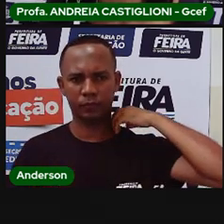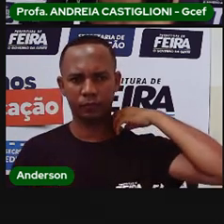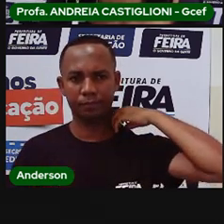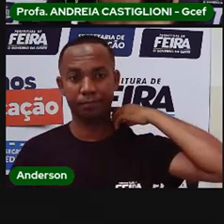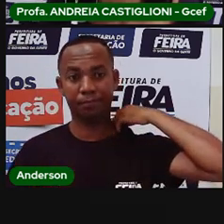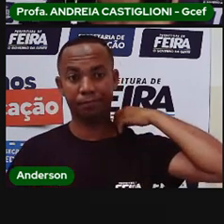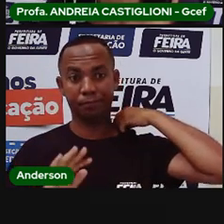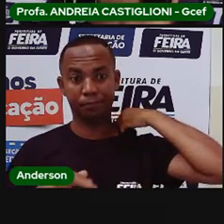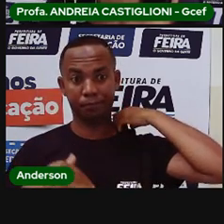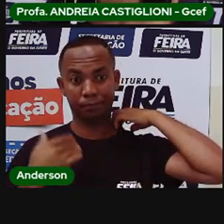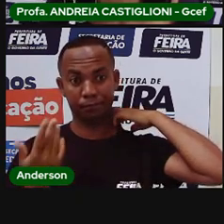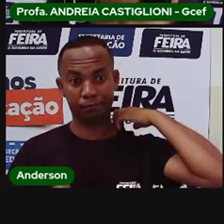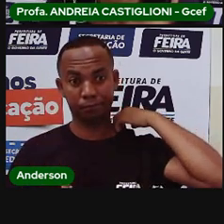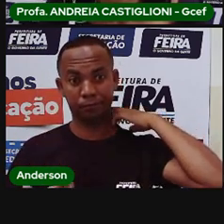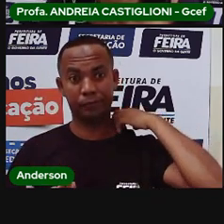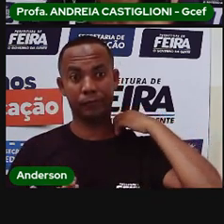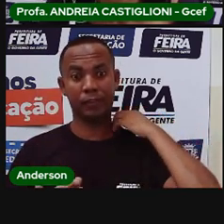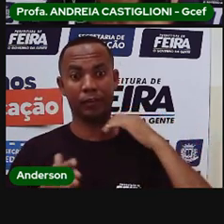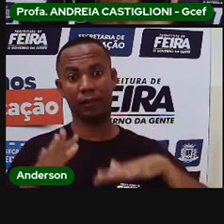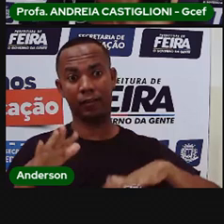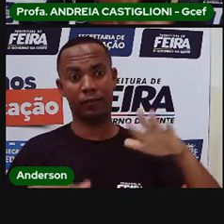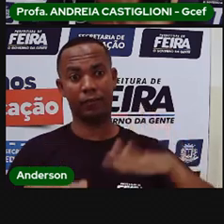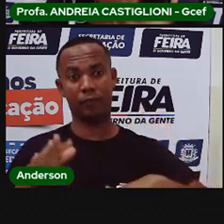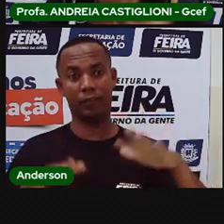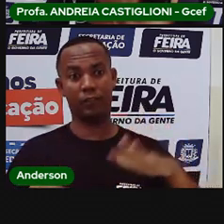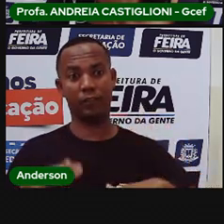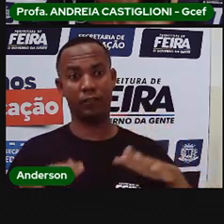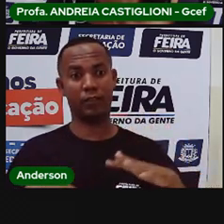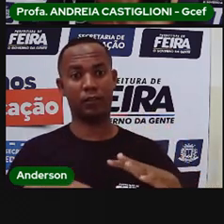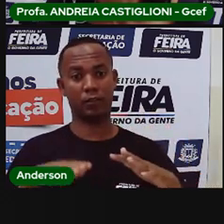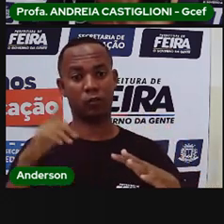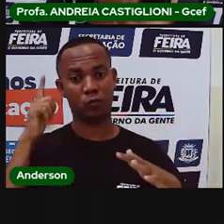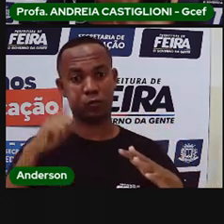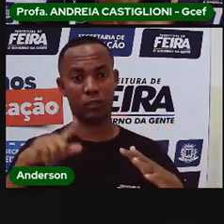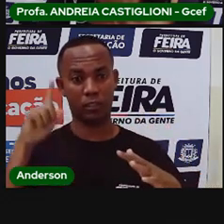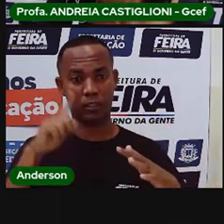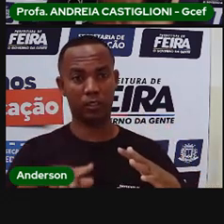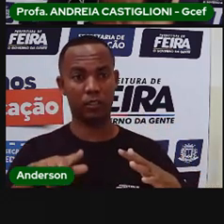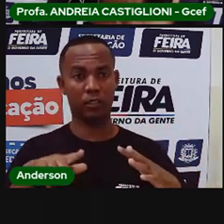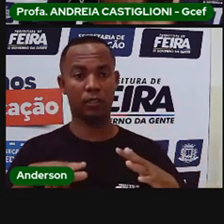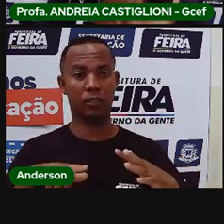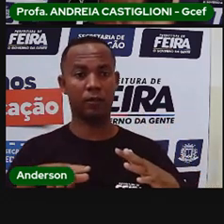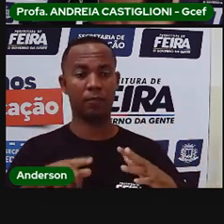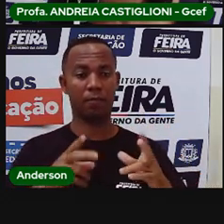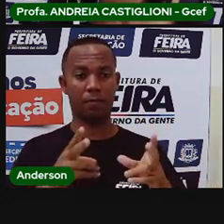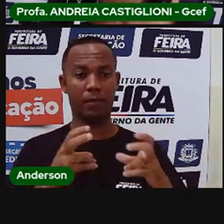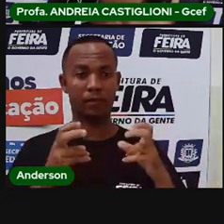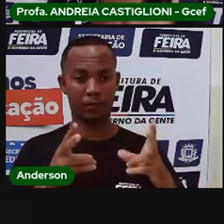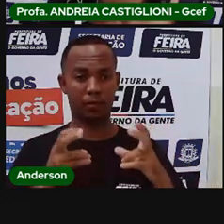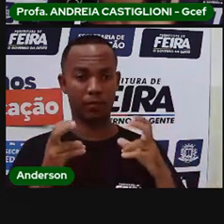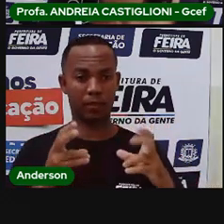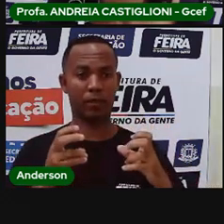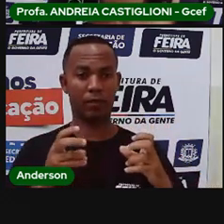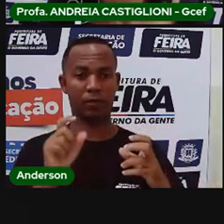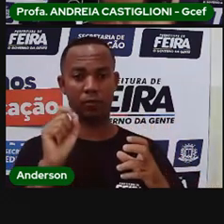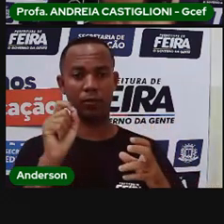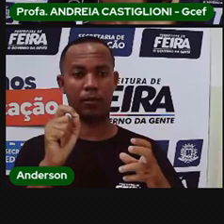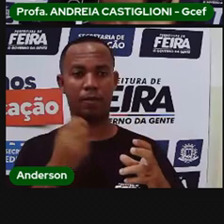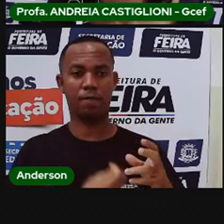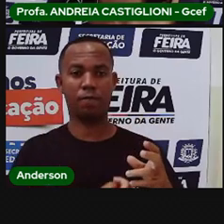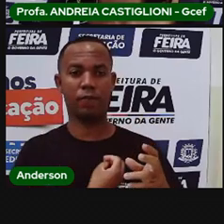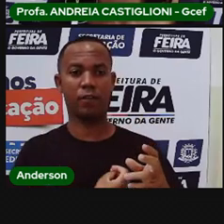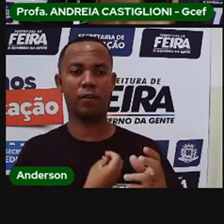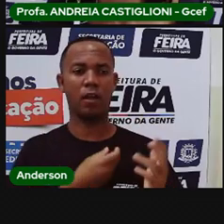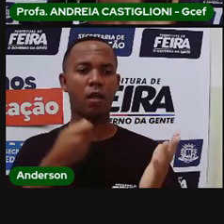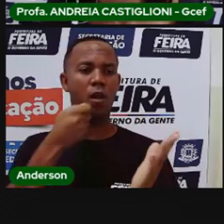gente, acho que os maiores desafios para eu conseguir, na verdade, ter essa percepção, né, de ser protagonista é